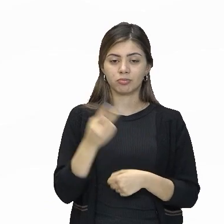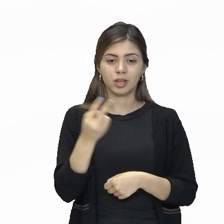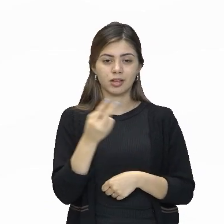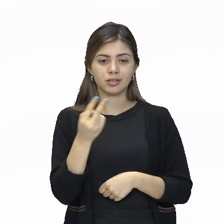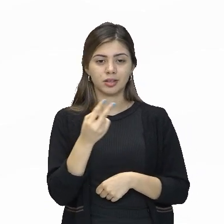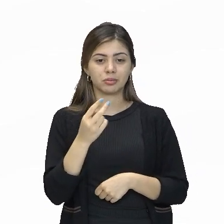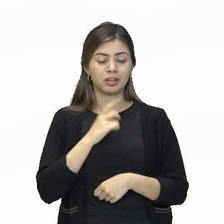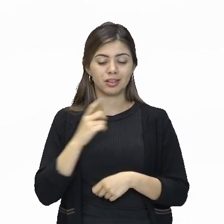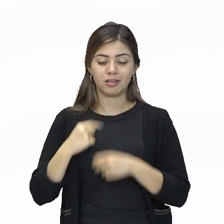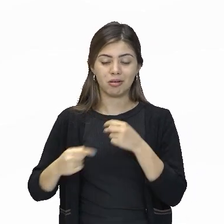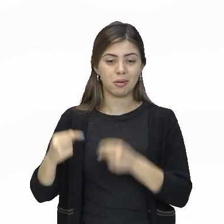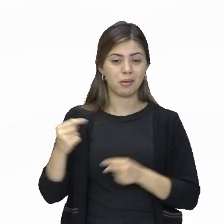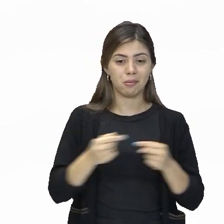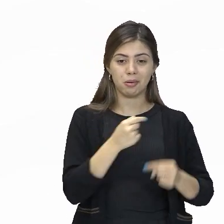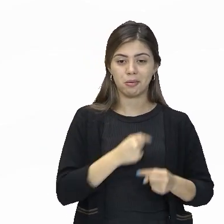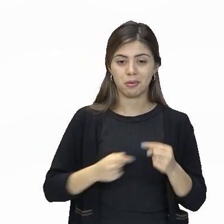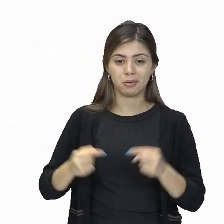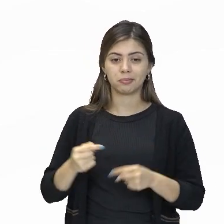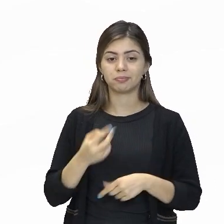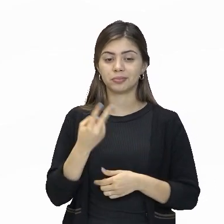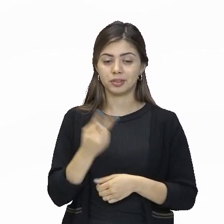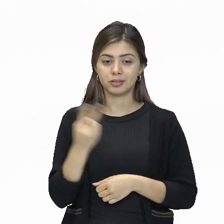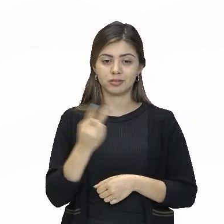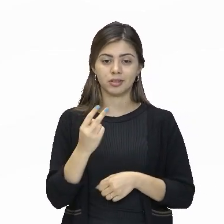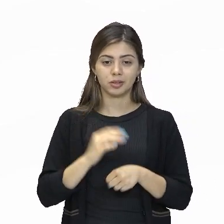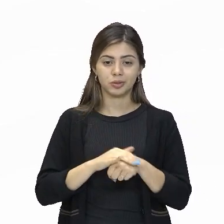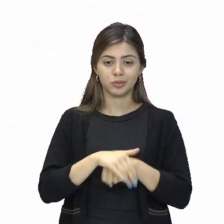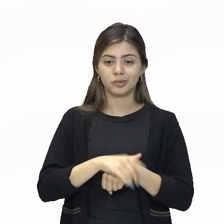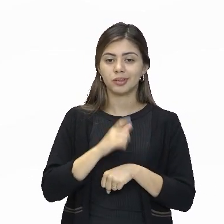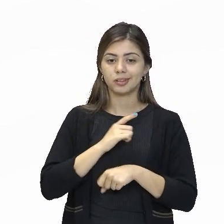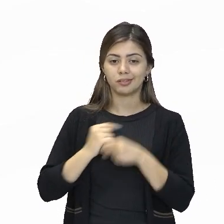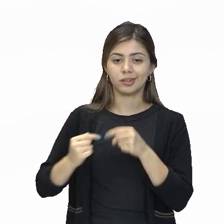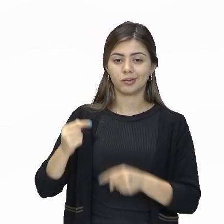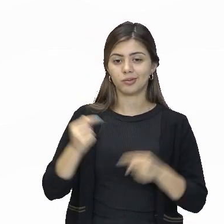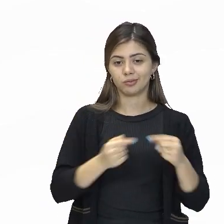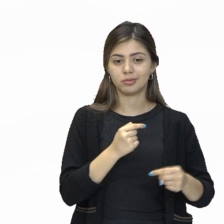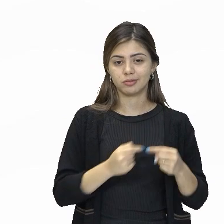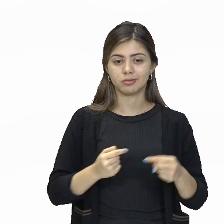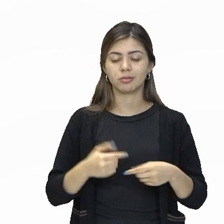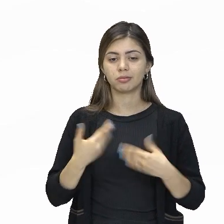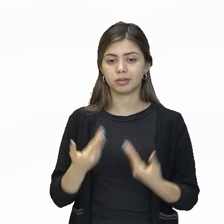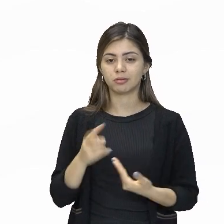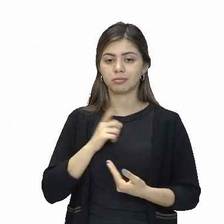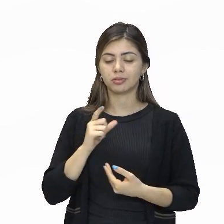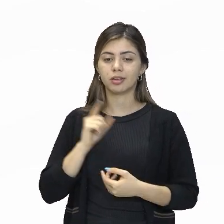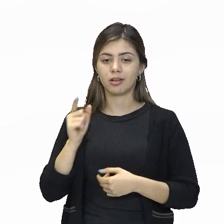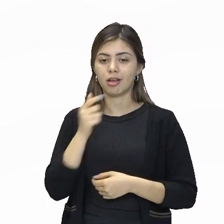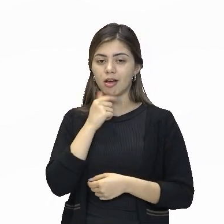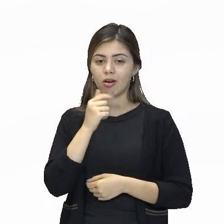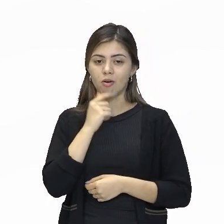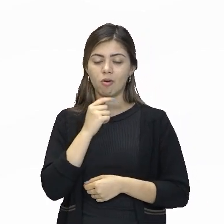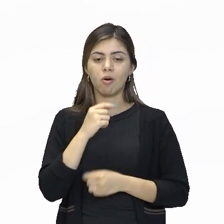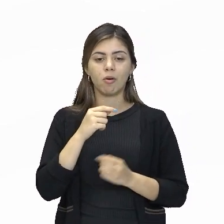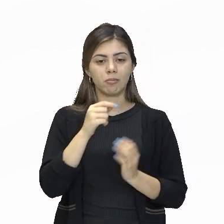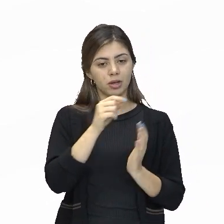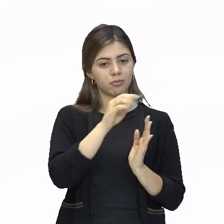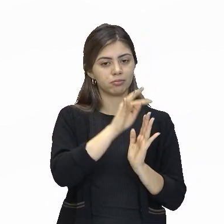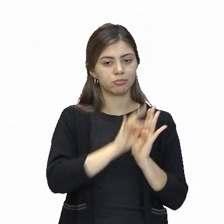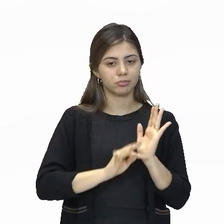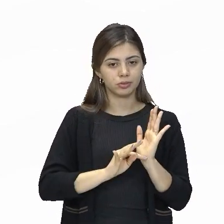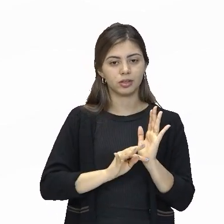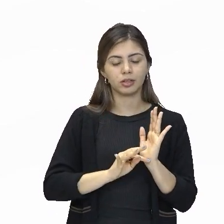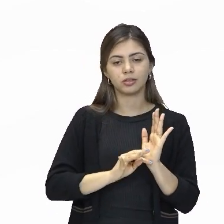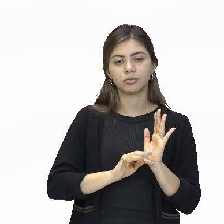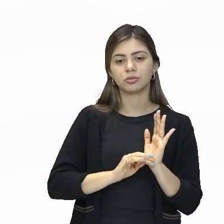muita confusão. Então, aí, segunda noite, a confusão. E teve a declamação do poema Os Sapos, de